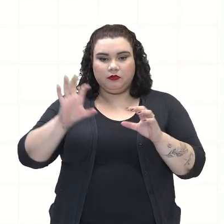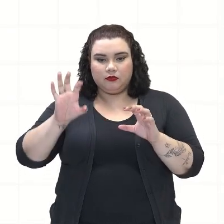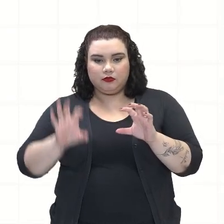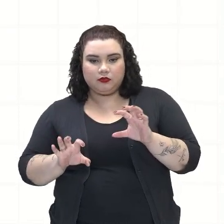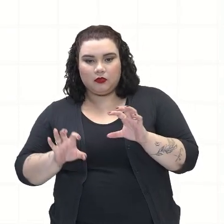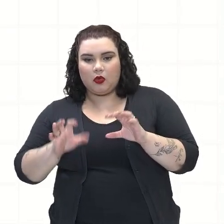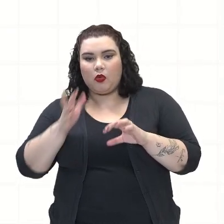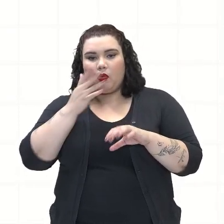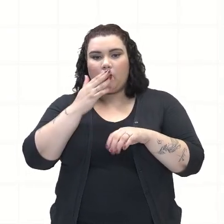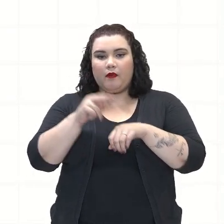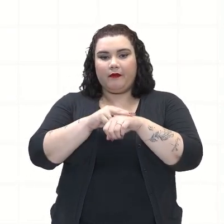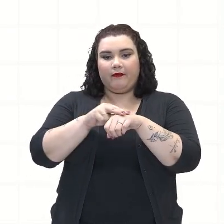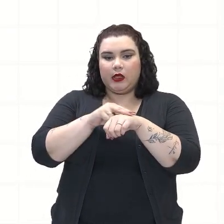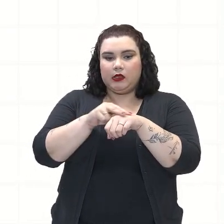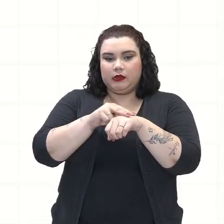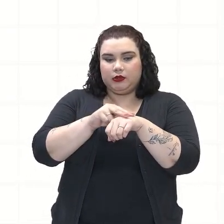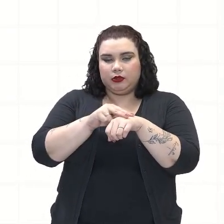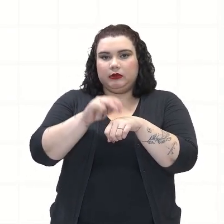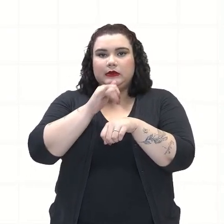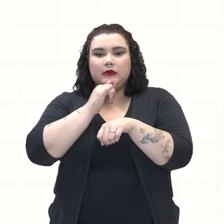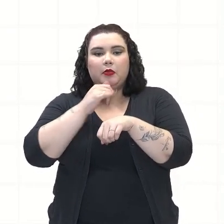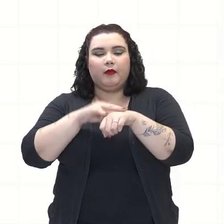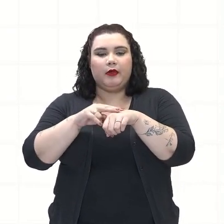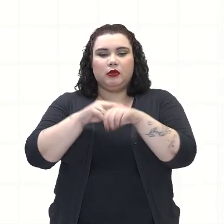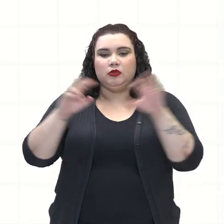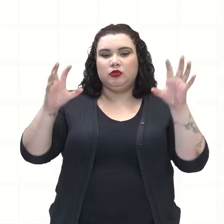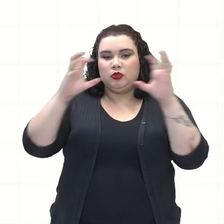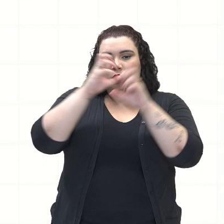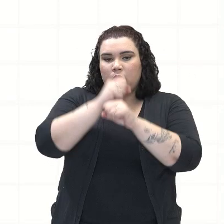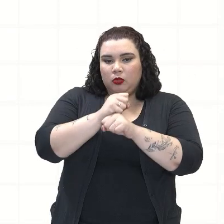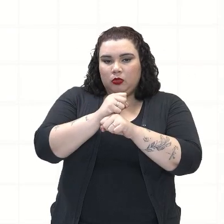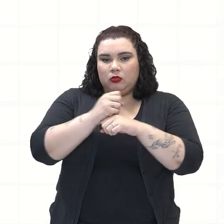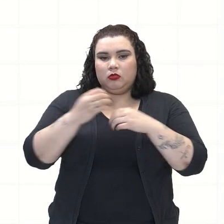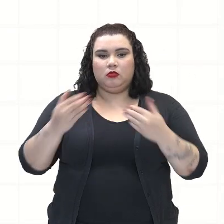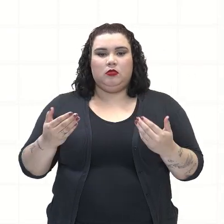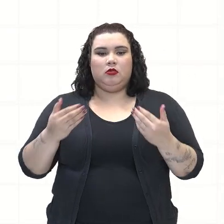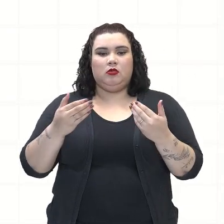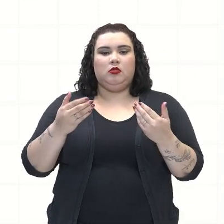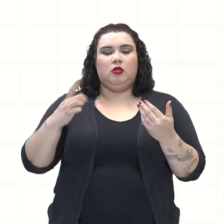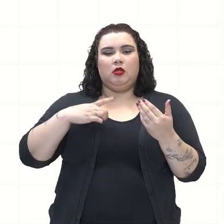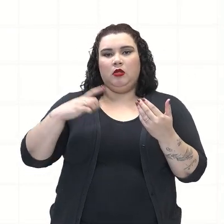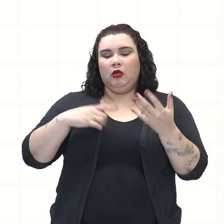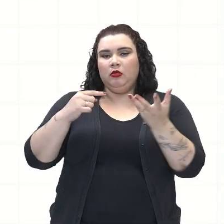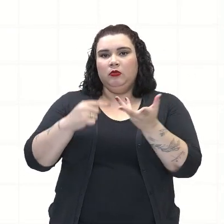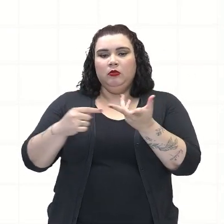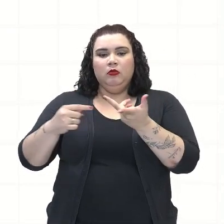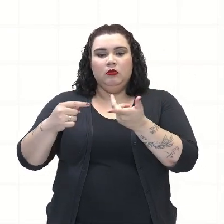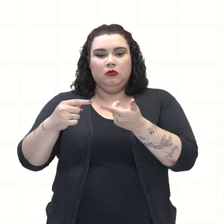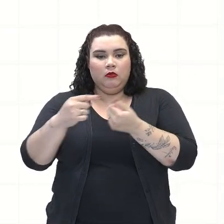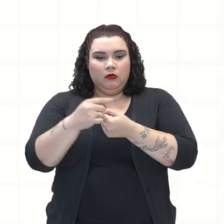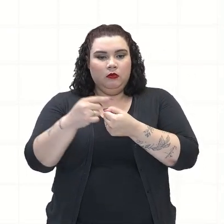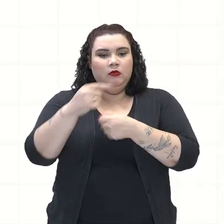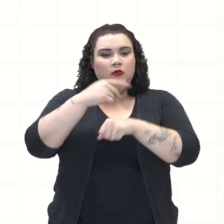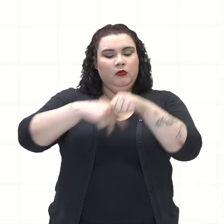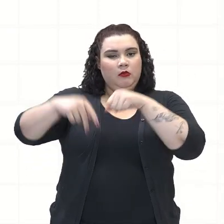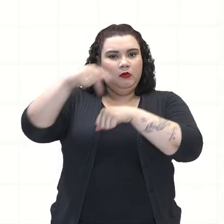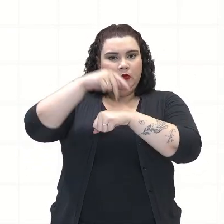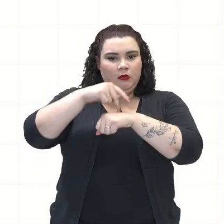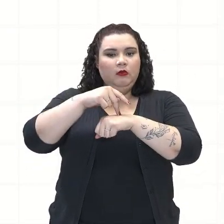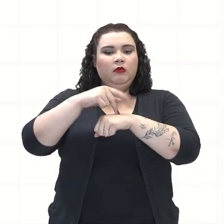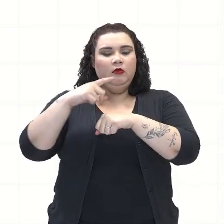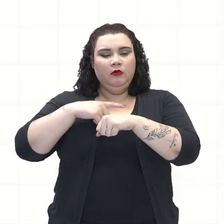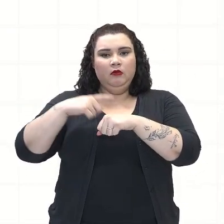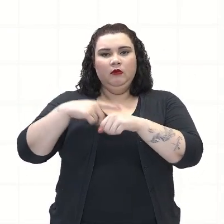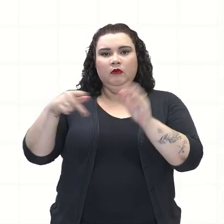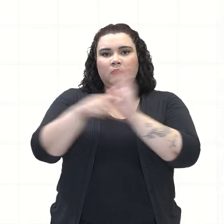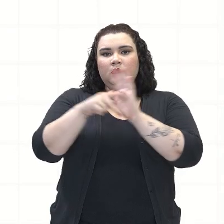estão em verde, por exemplo. A gente tem ali, né, Camarões, África Oriental Alemã, onde fica essa parte da África Oriental, né,